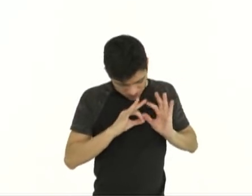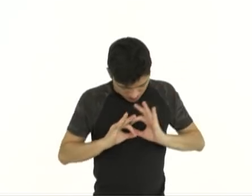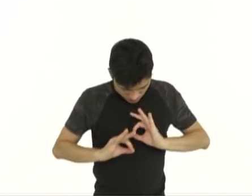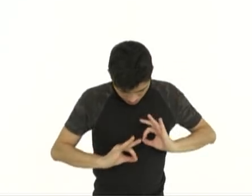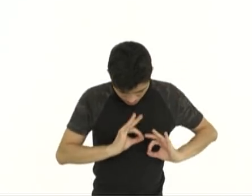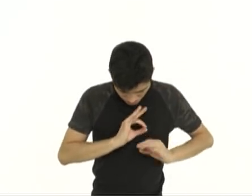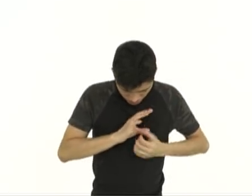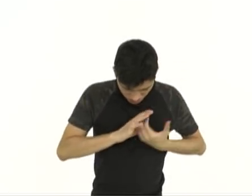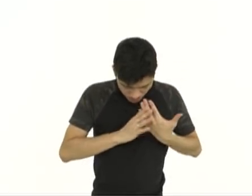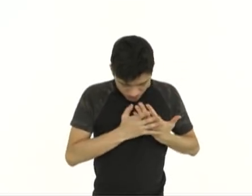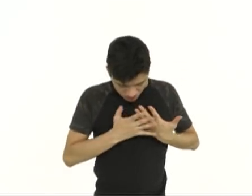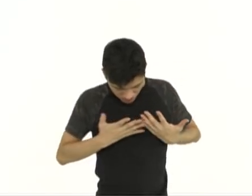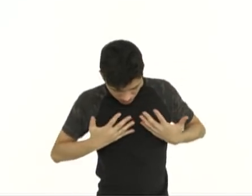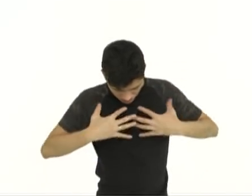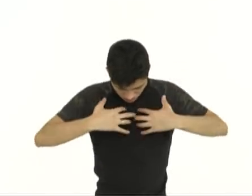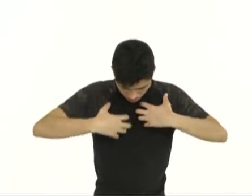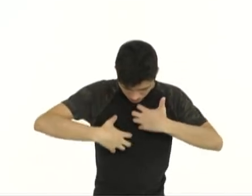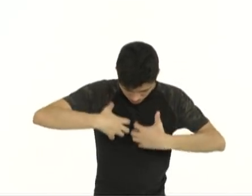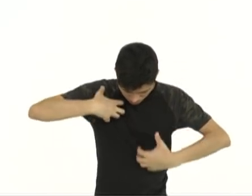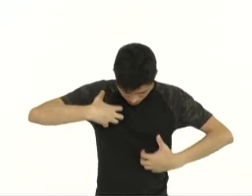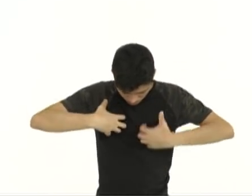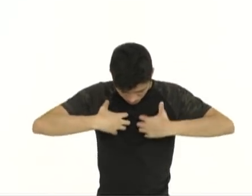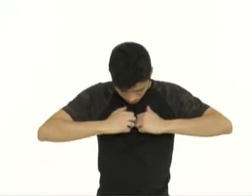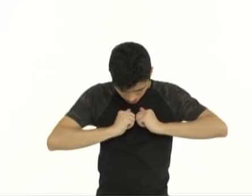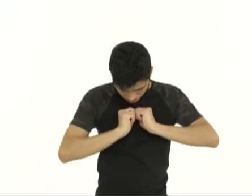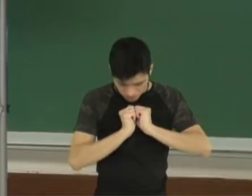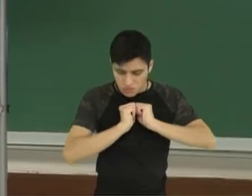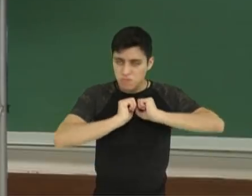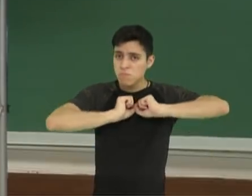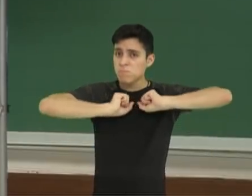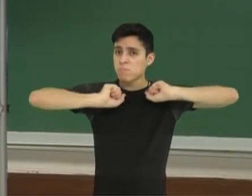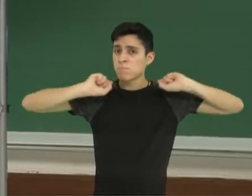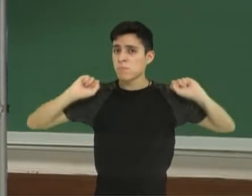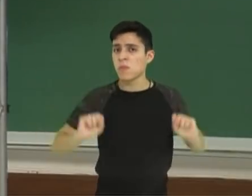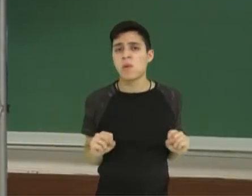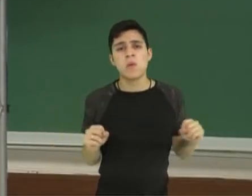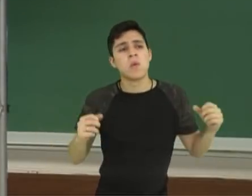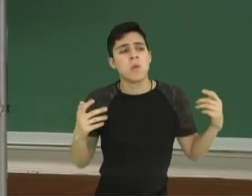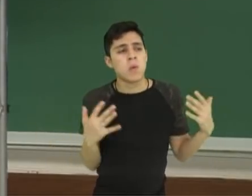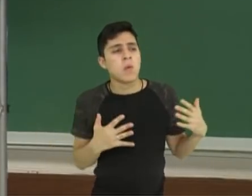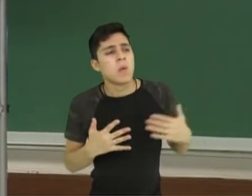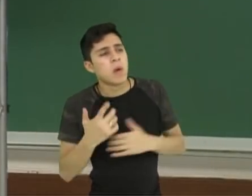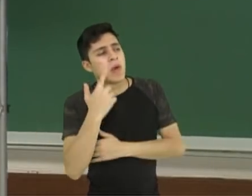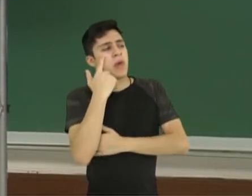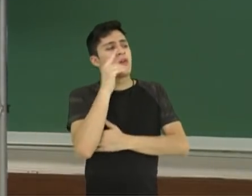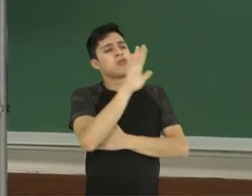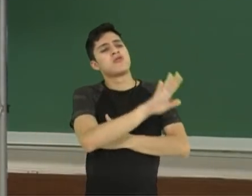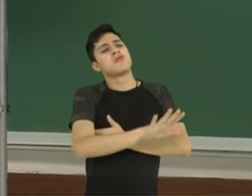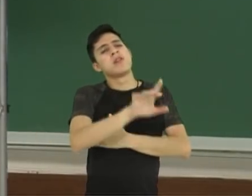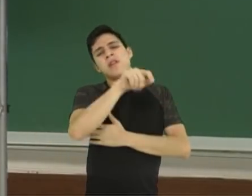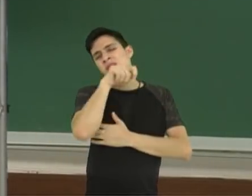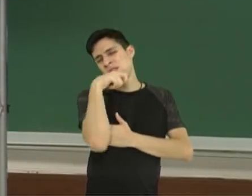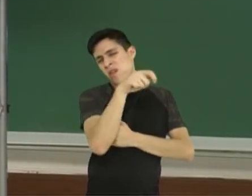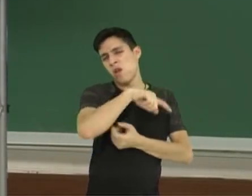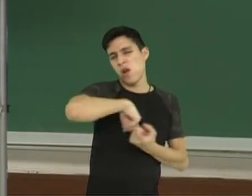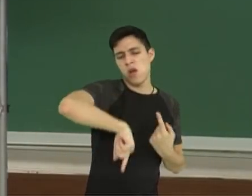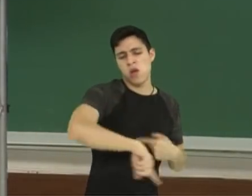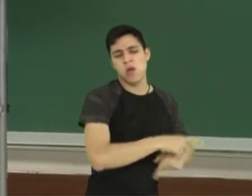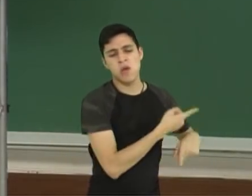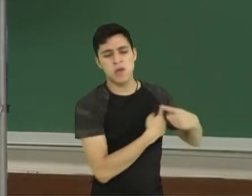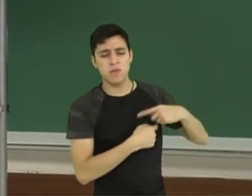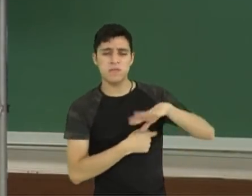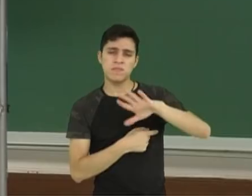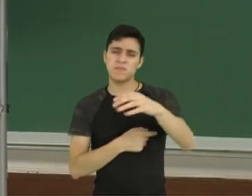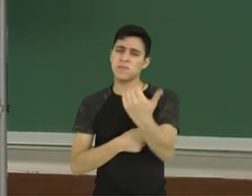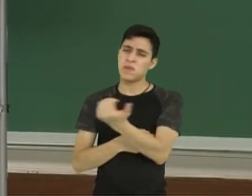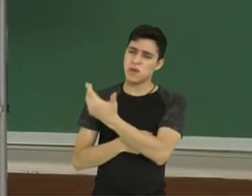juntam e formam os órgãos, que se juntam e formam um sistema. Que daí um todo é o organismo. Nós temos alguns tipos de tecidos